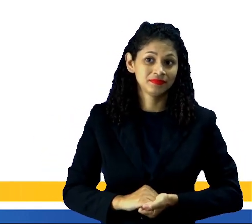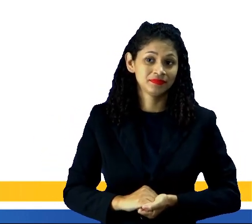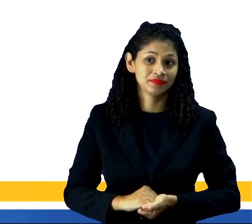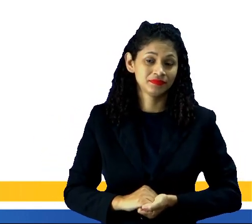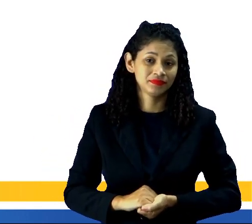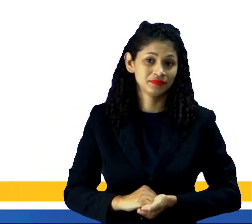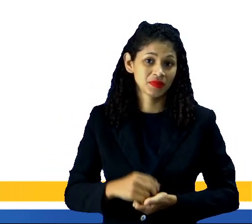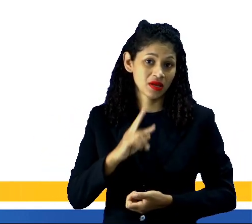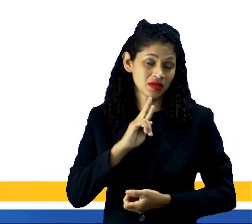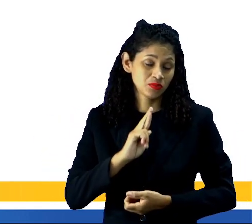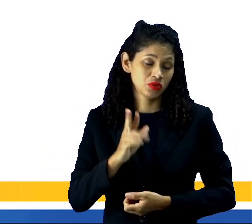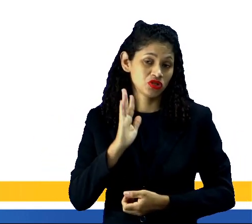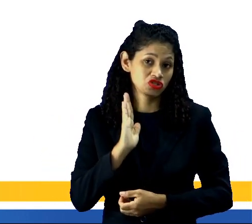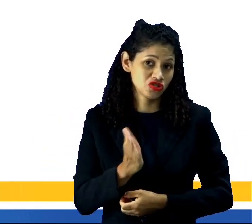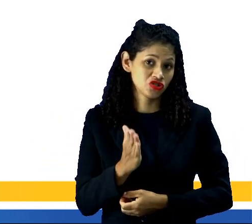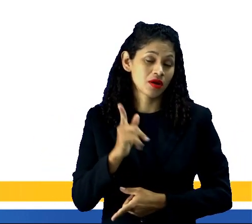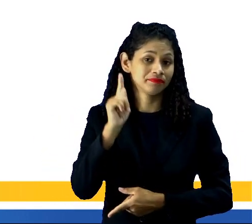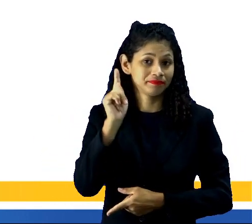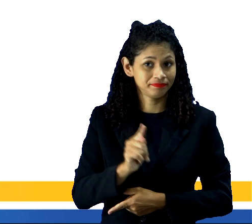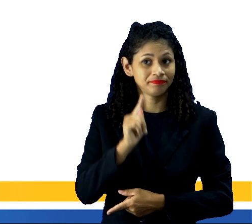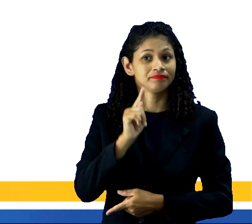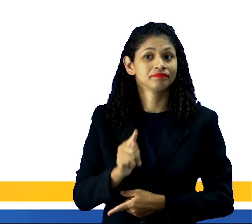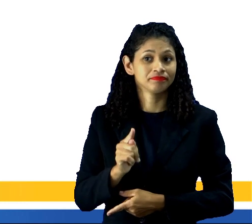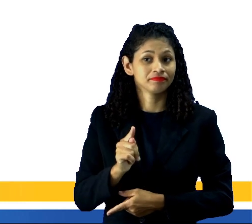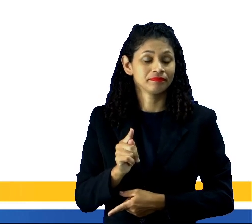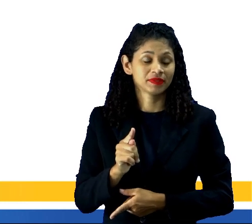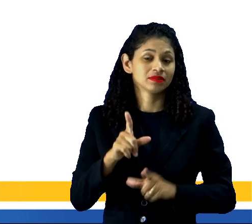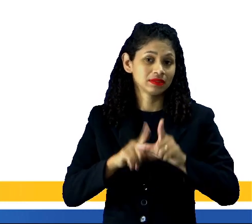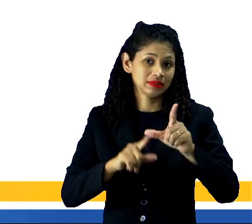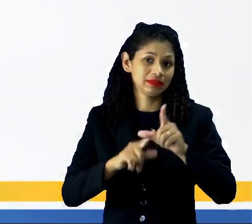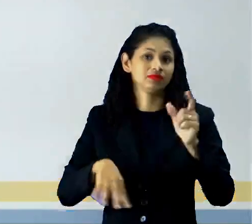A resposta aí, né, que já está marcada, é Espanha, né,